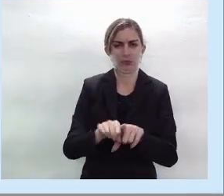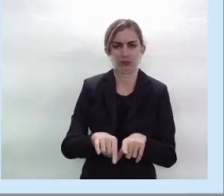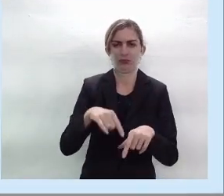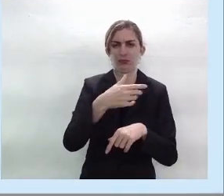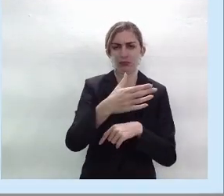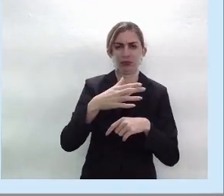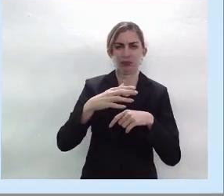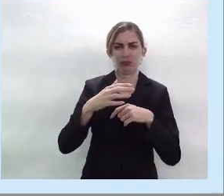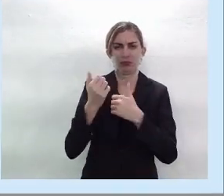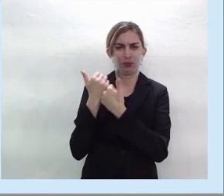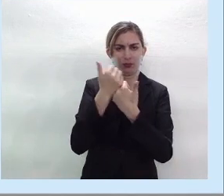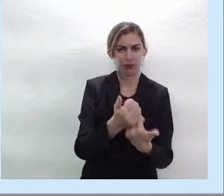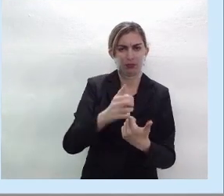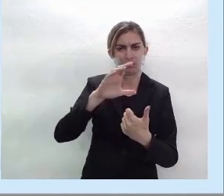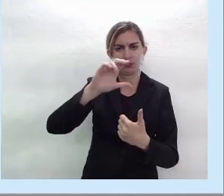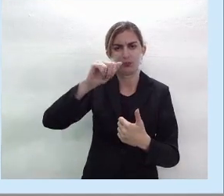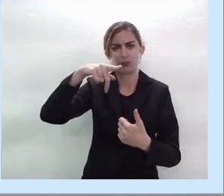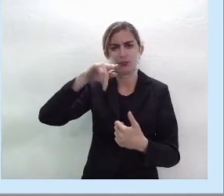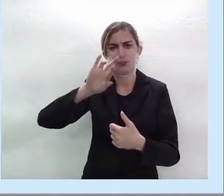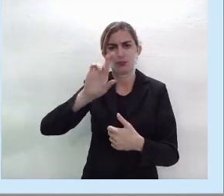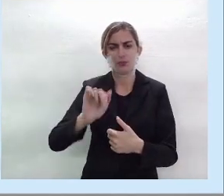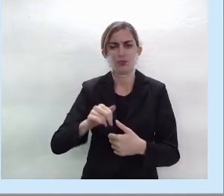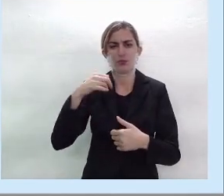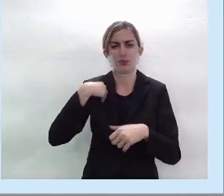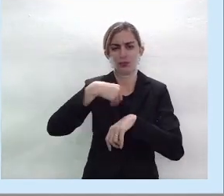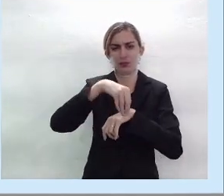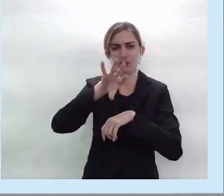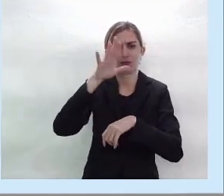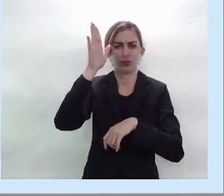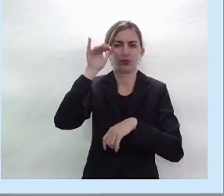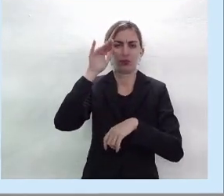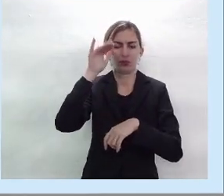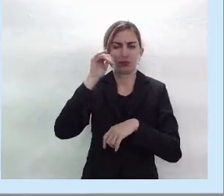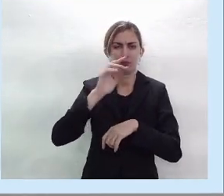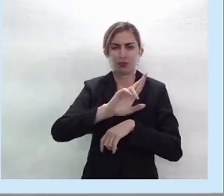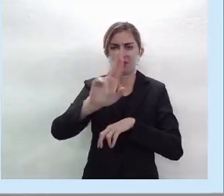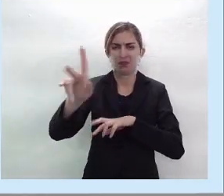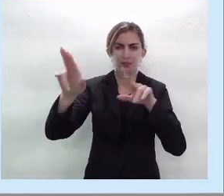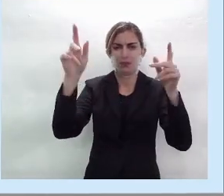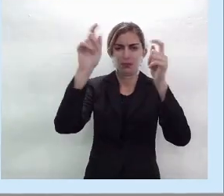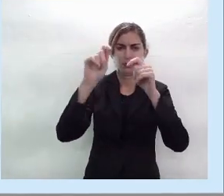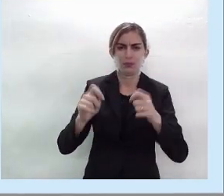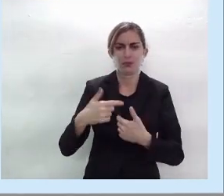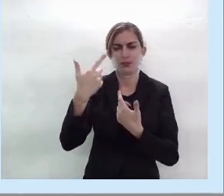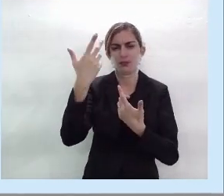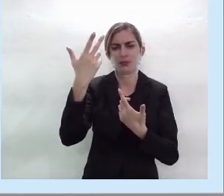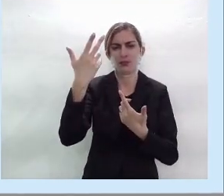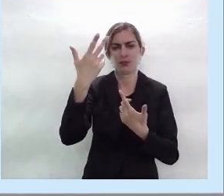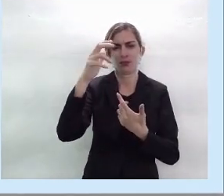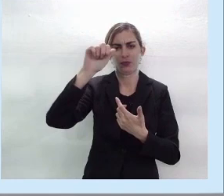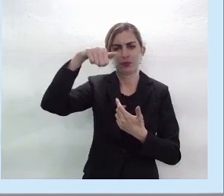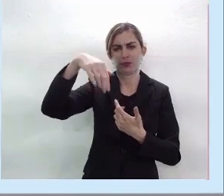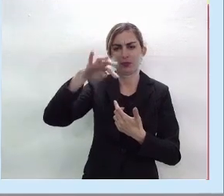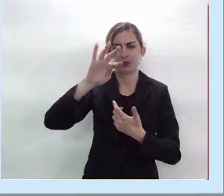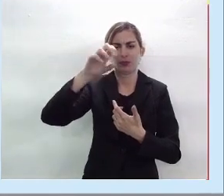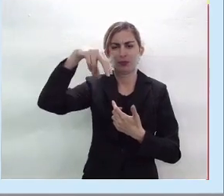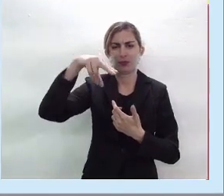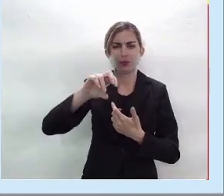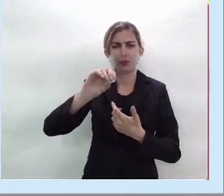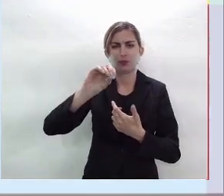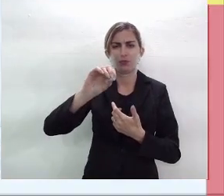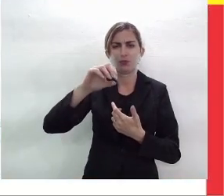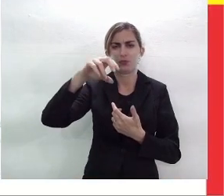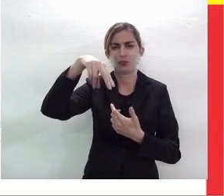Além dos mestres de capoeira, nós trouxemos a curiosidade desse multiartista, Antônio Nóbrega, né? Que